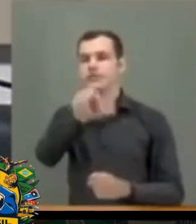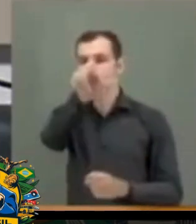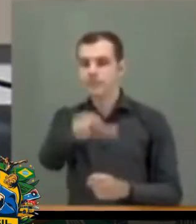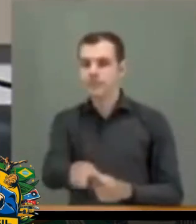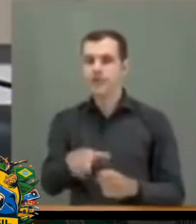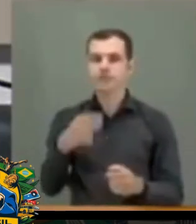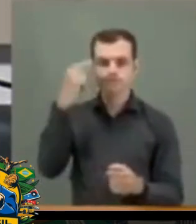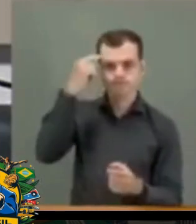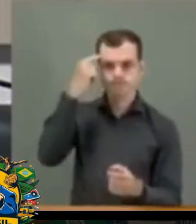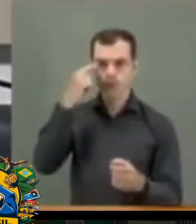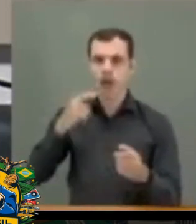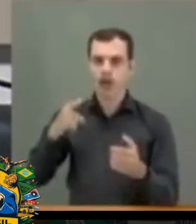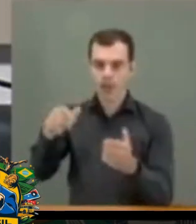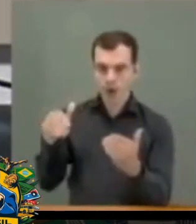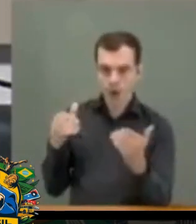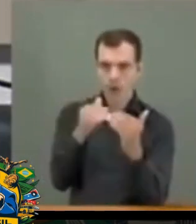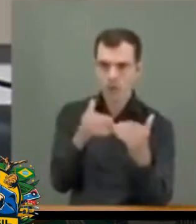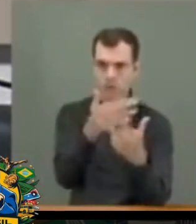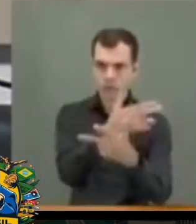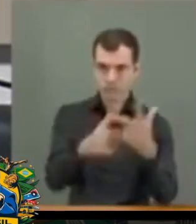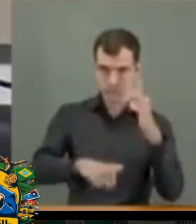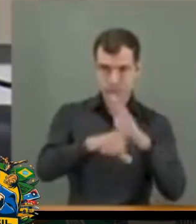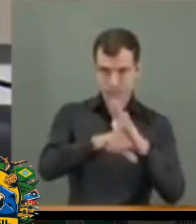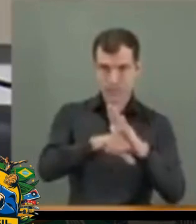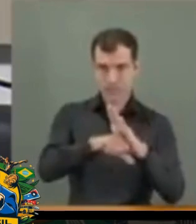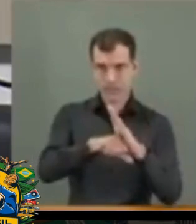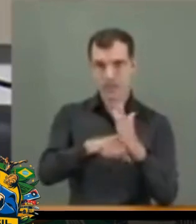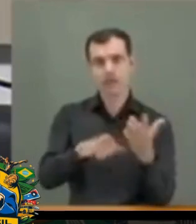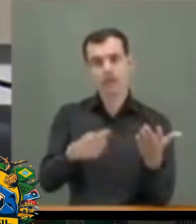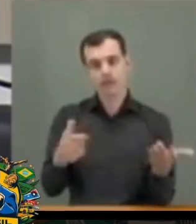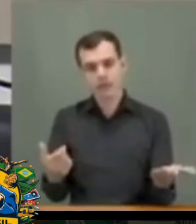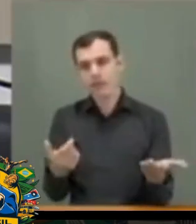8 de janeiro foi um ato criminoso,